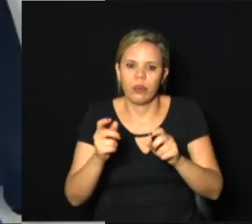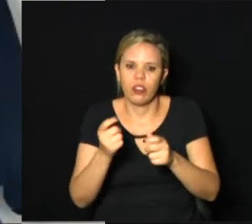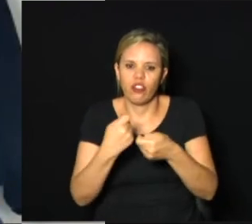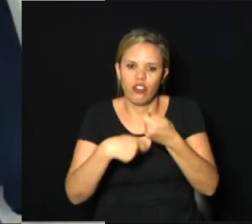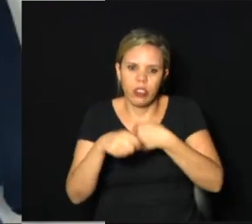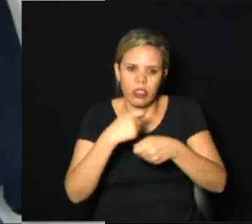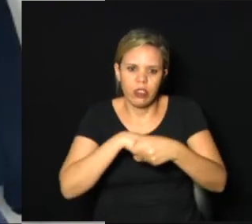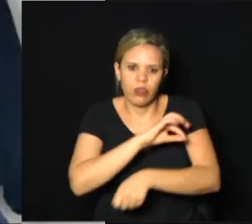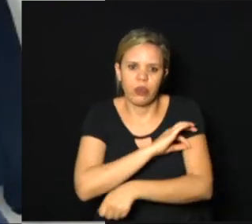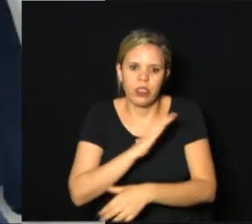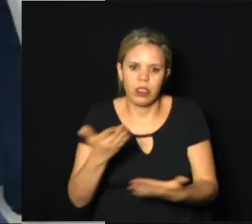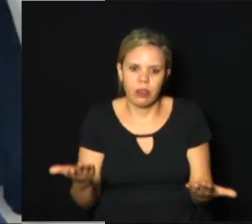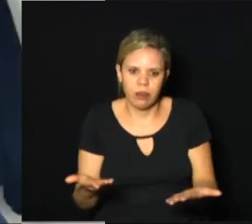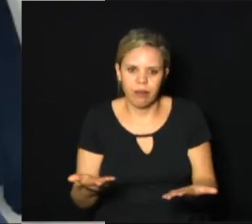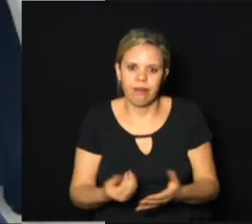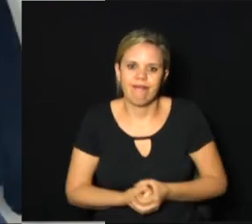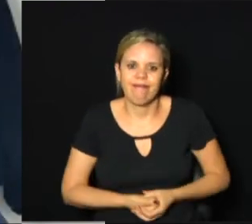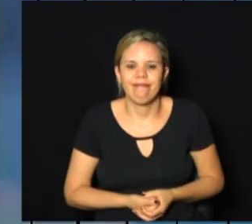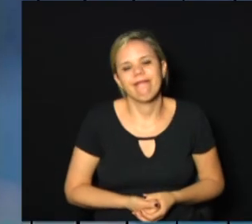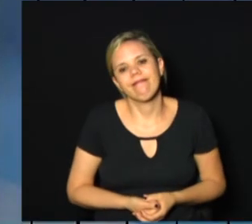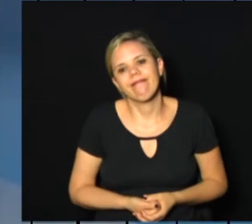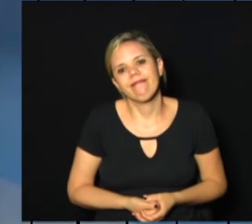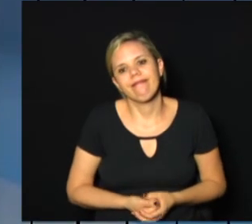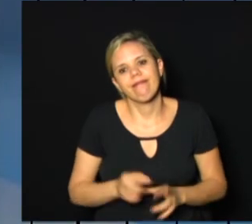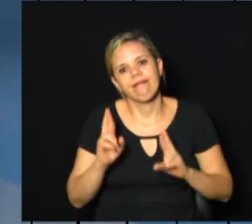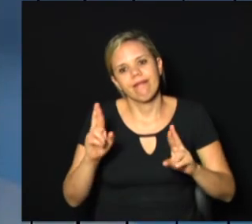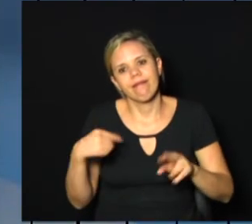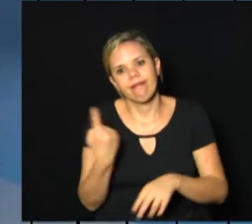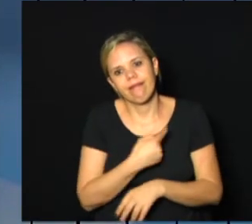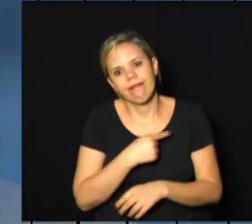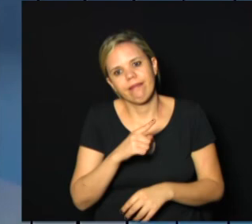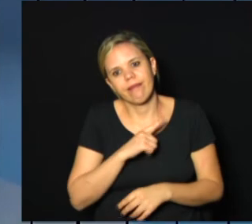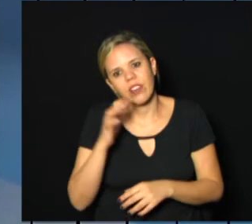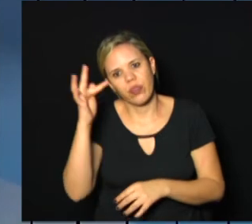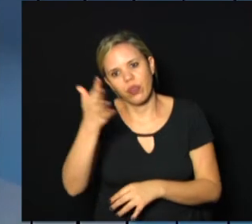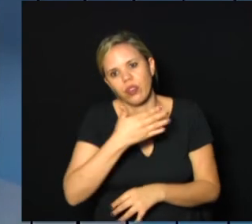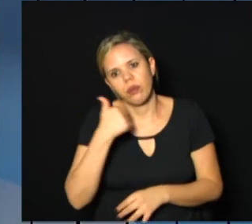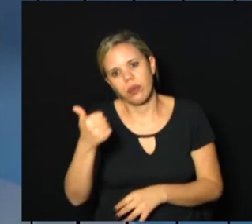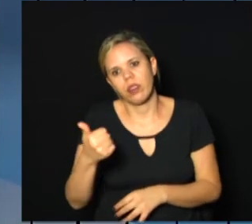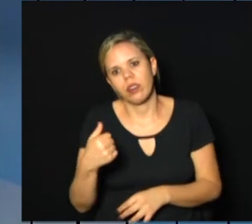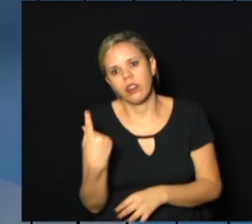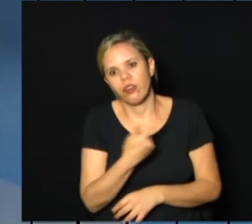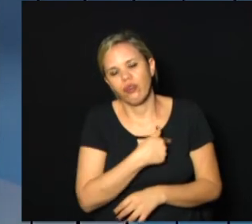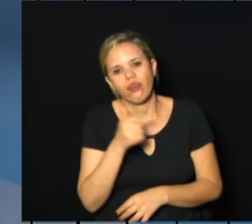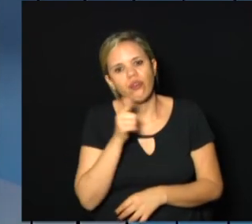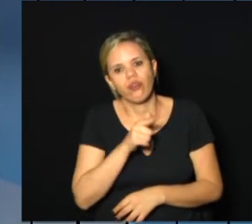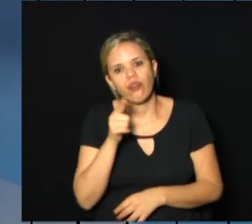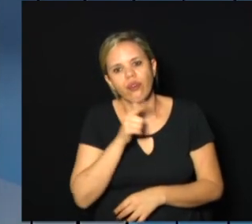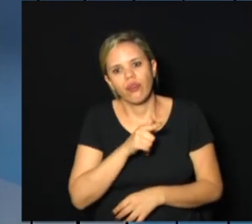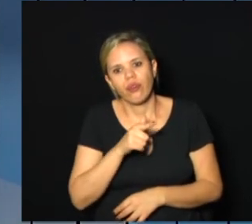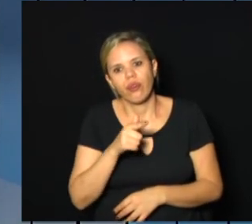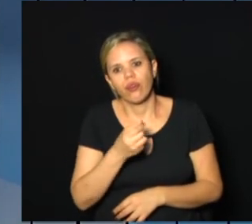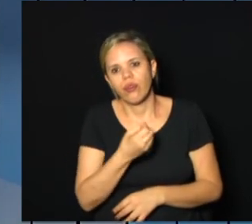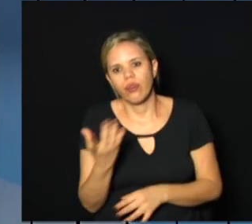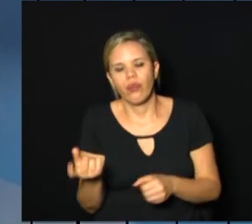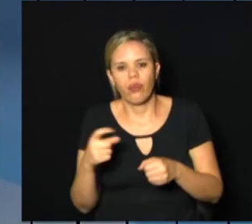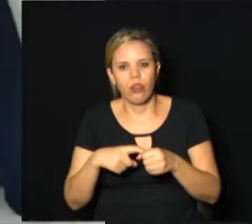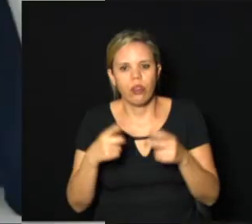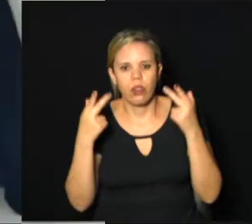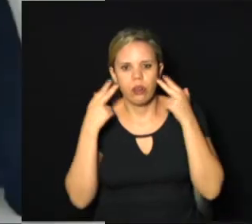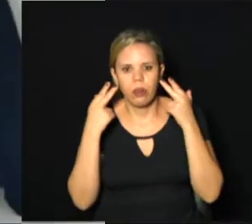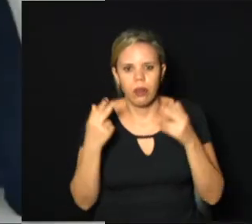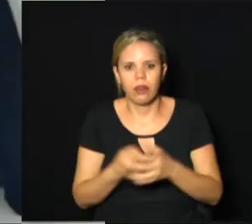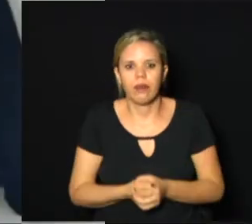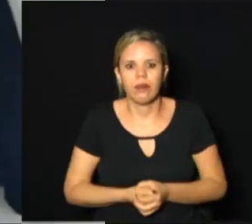façam que a gente esteja até hoje nessa situação, né, meu caro? Mas eu espero que a gente tenha um futuro melhor e que a gente consiga produzir uma retomada